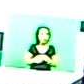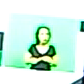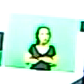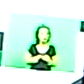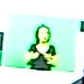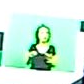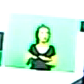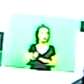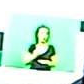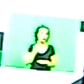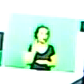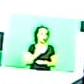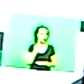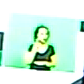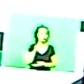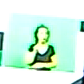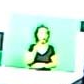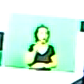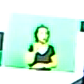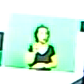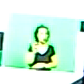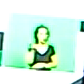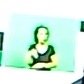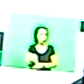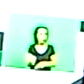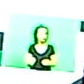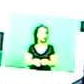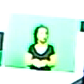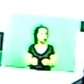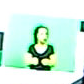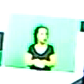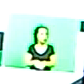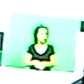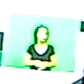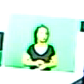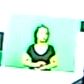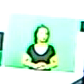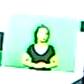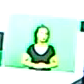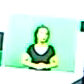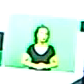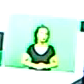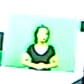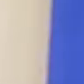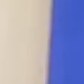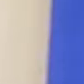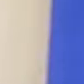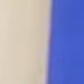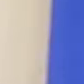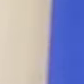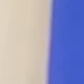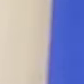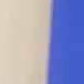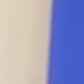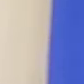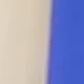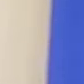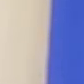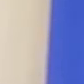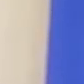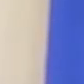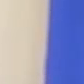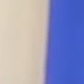Em retorno ao ofício de deputado estadual, Altair Silva, que ocupava o cargo de secretário de Agricultura, Pesca e Desenvolvimento